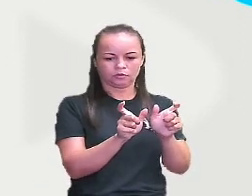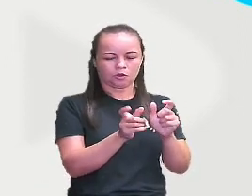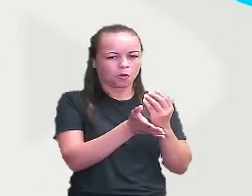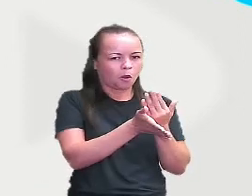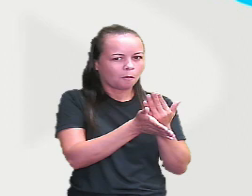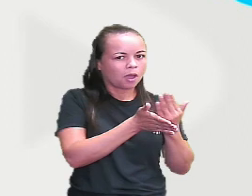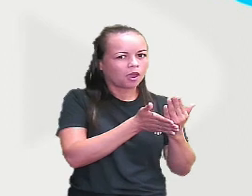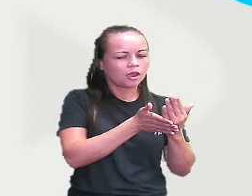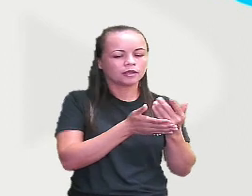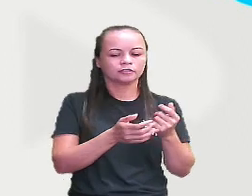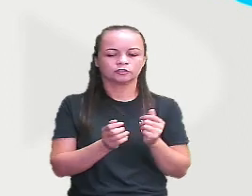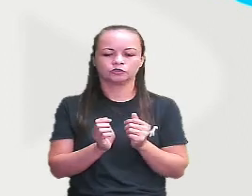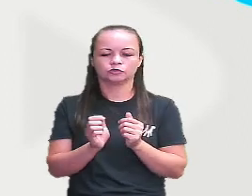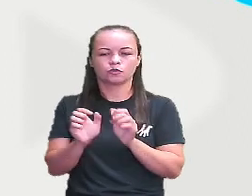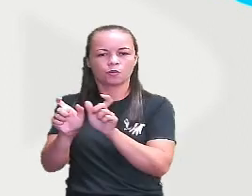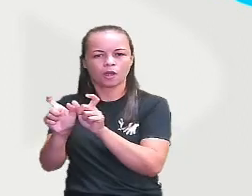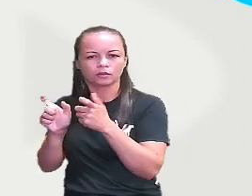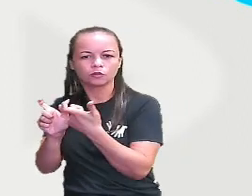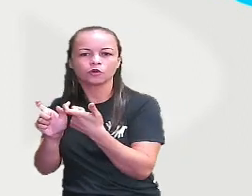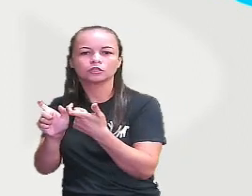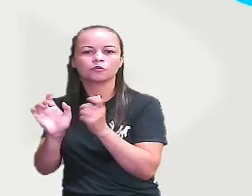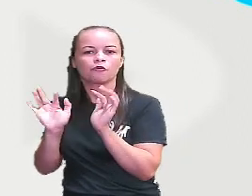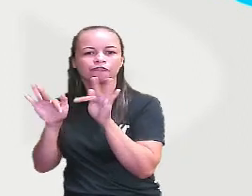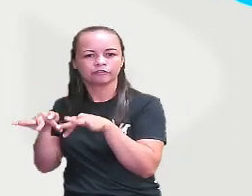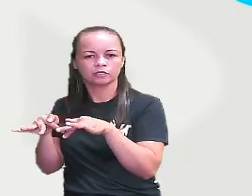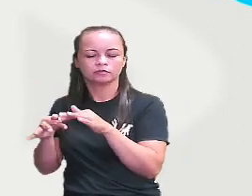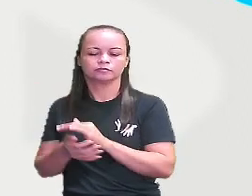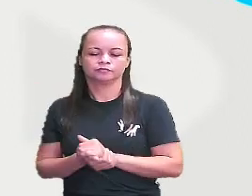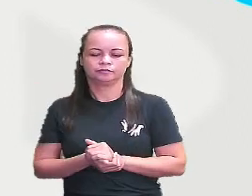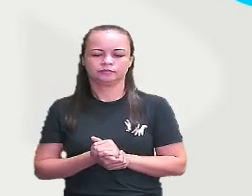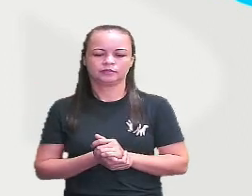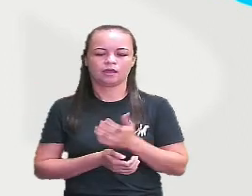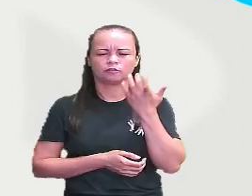começo e fim. Achar,